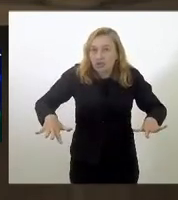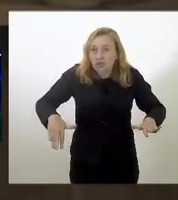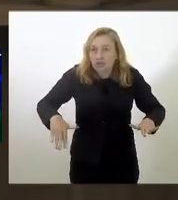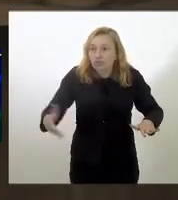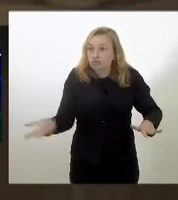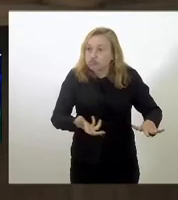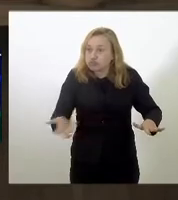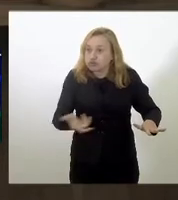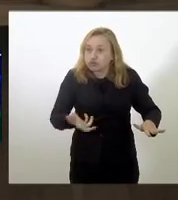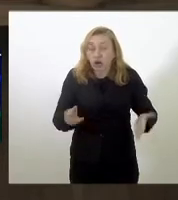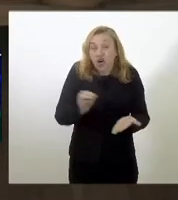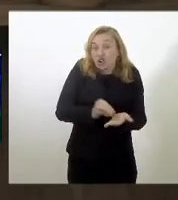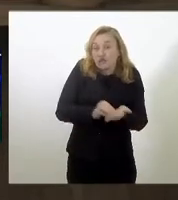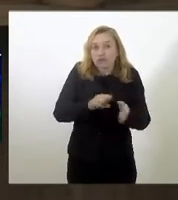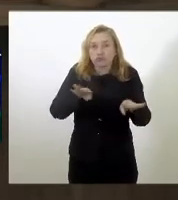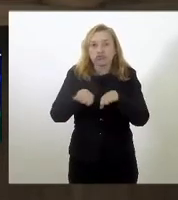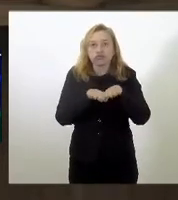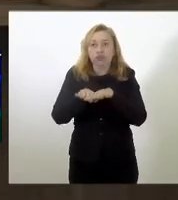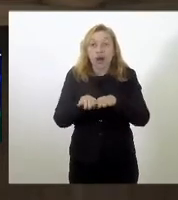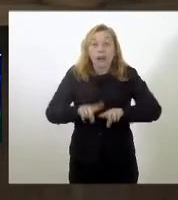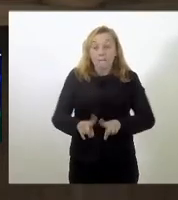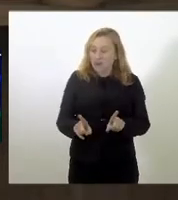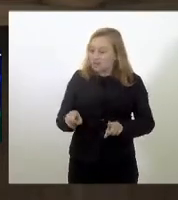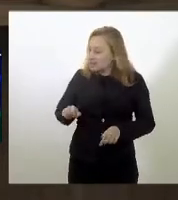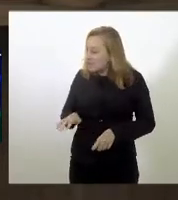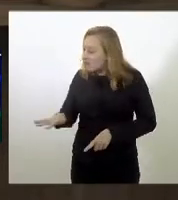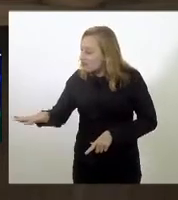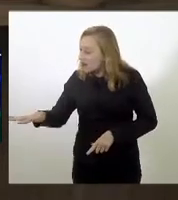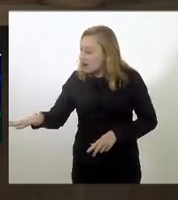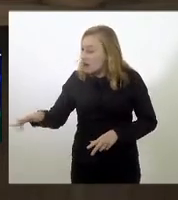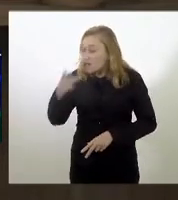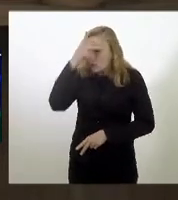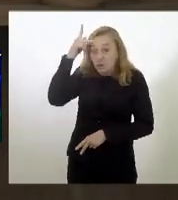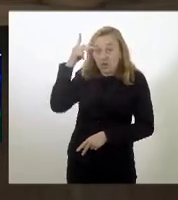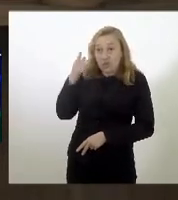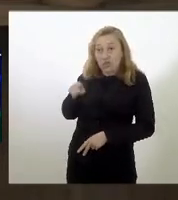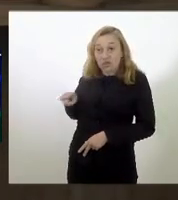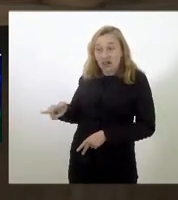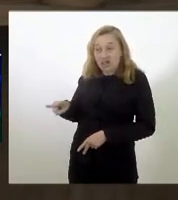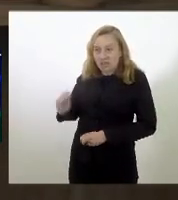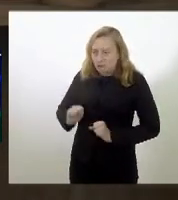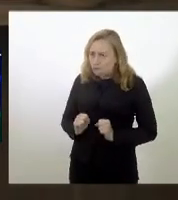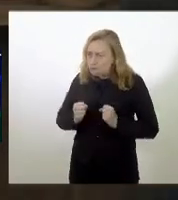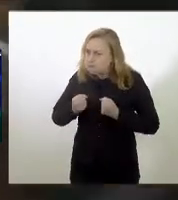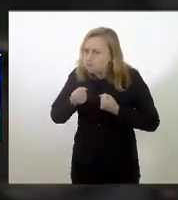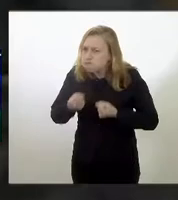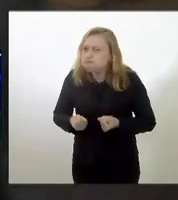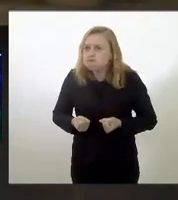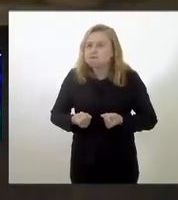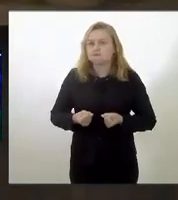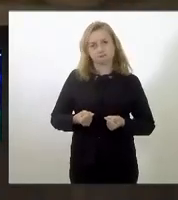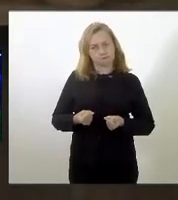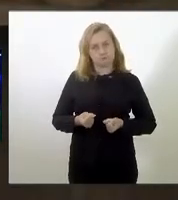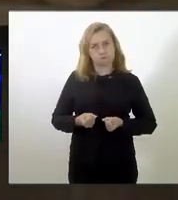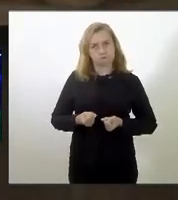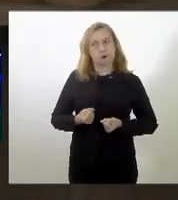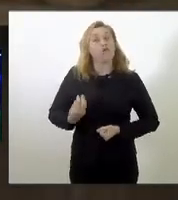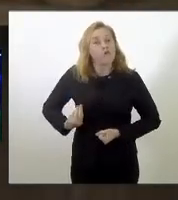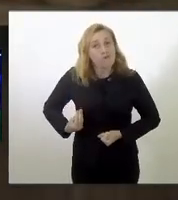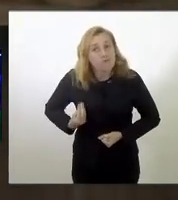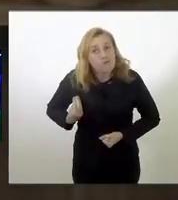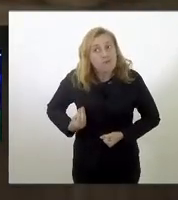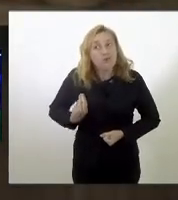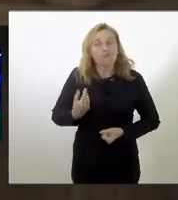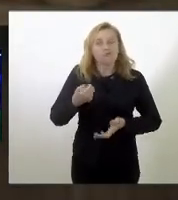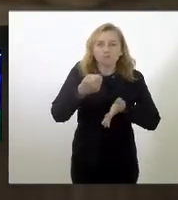de desigualdade, mas é na favela que as pessoas estão resistindo, estão sobrevivendo. E